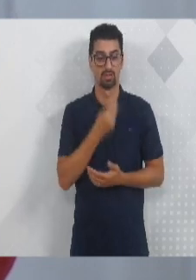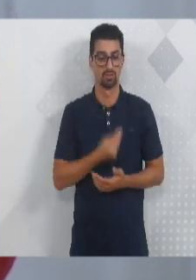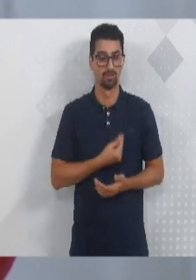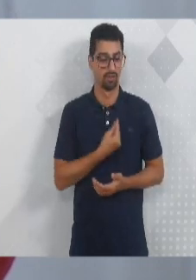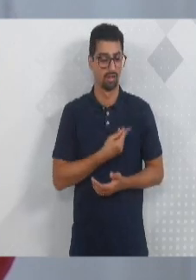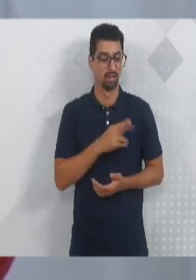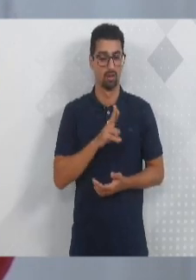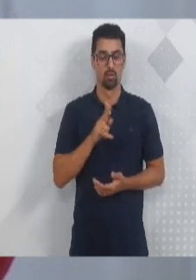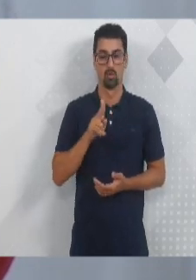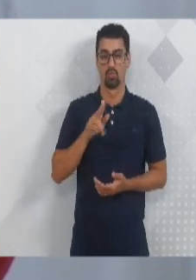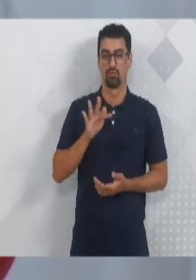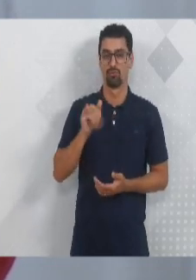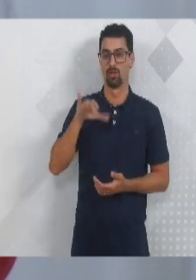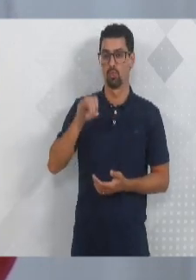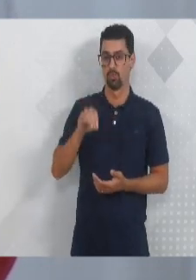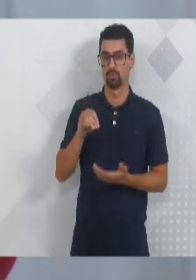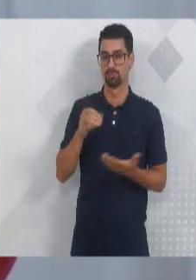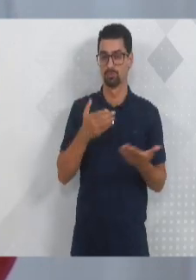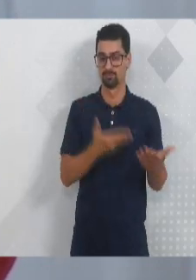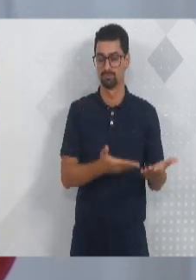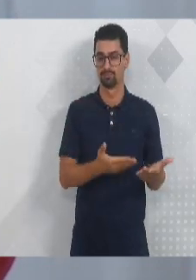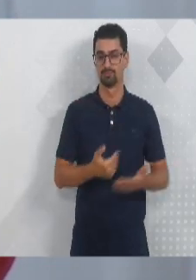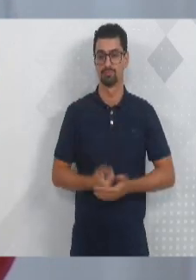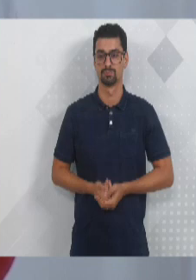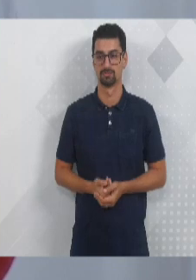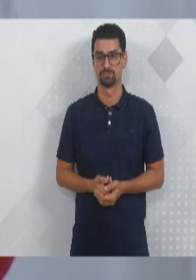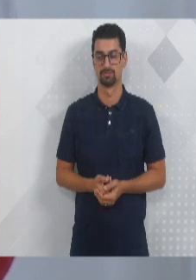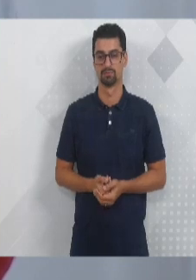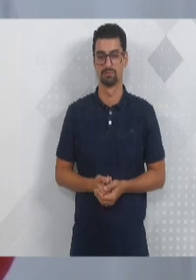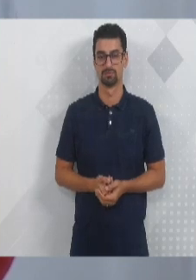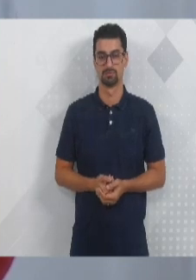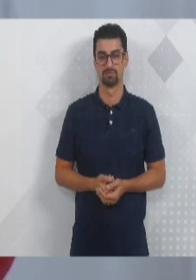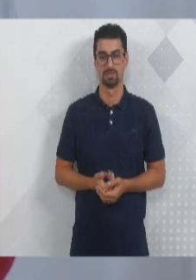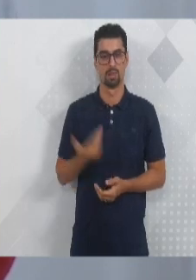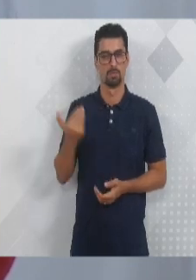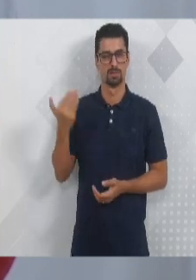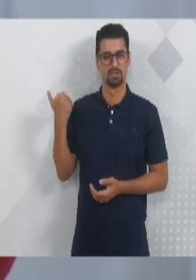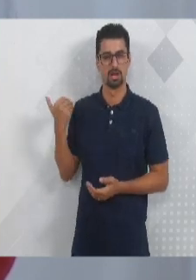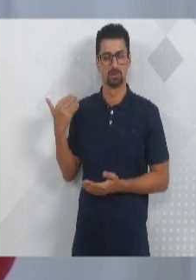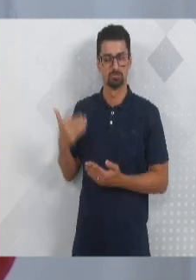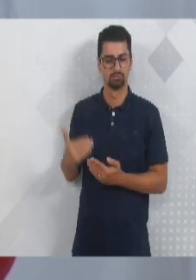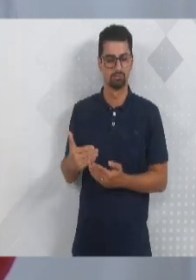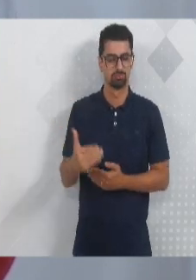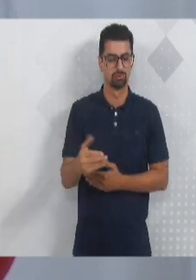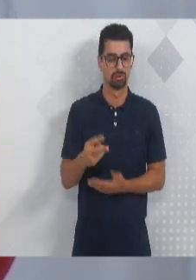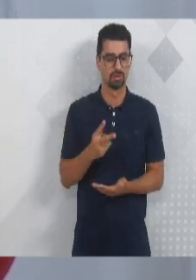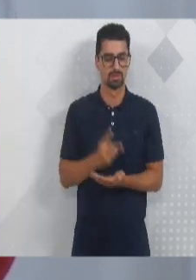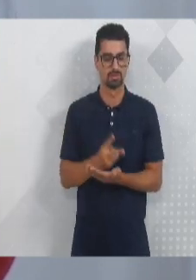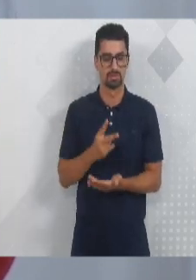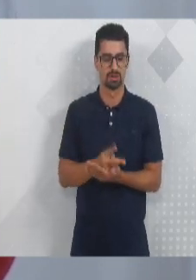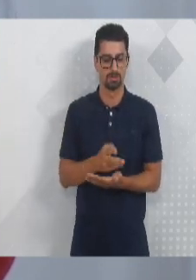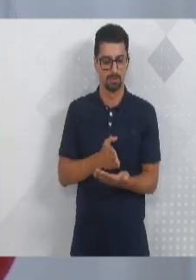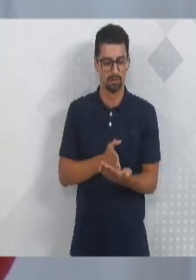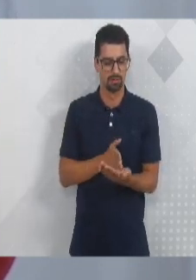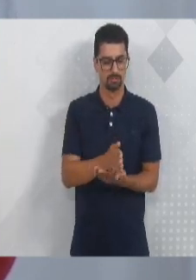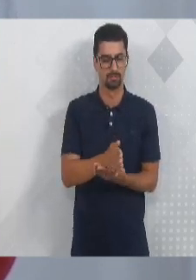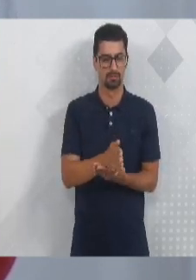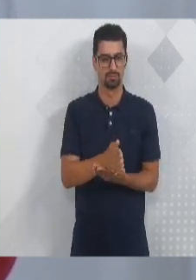Rufino ela se passou está passando sempre na retidão